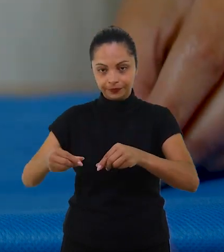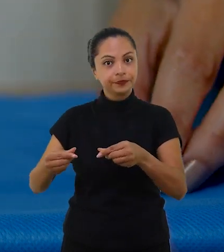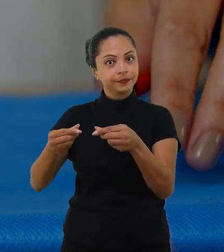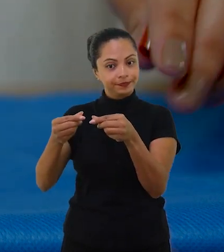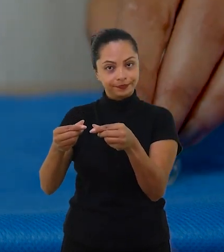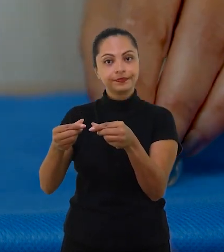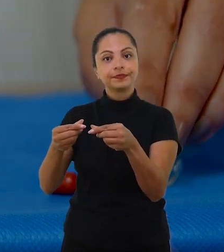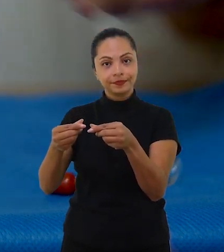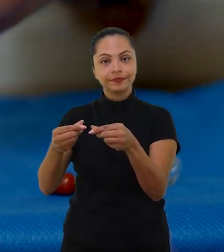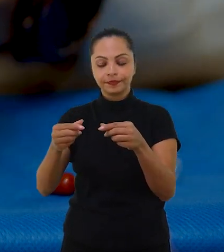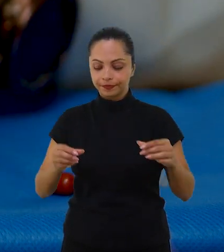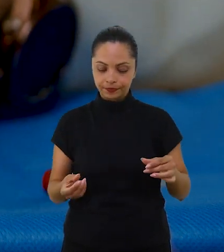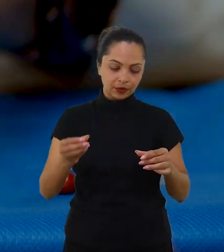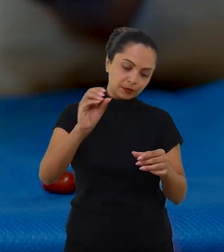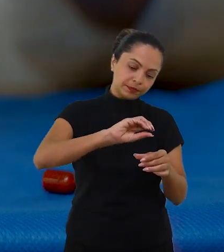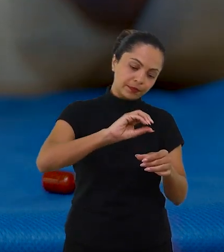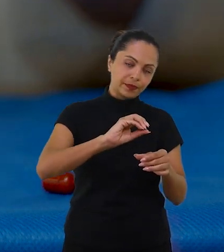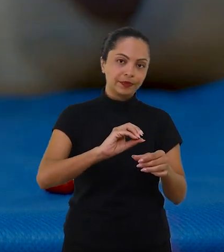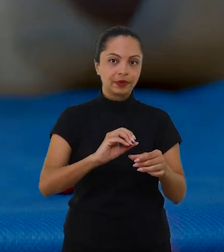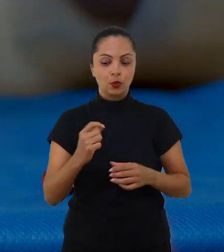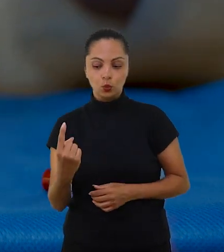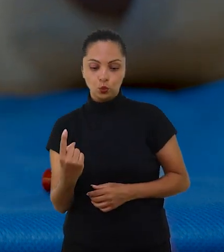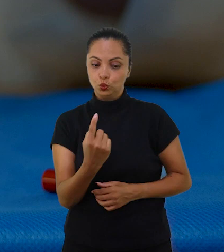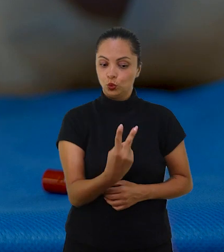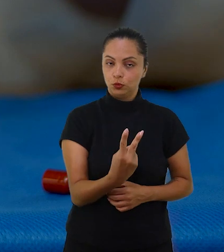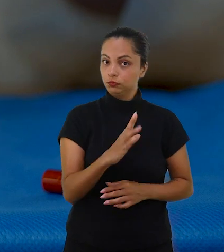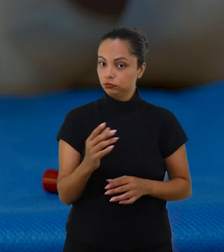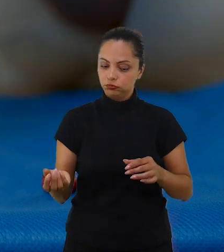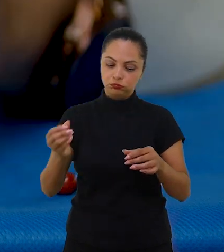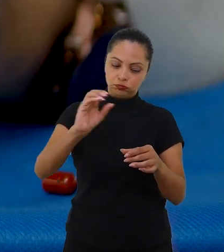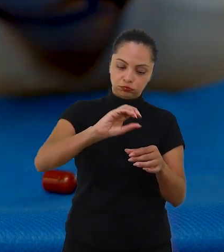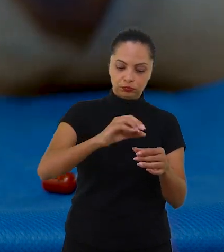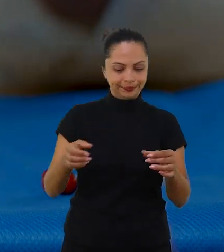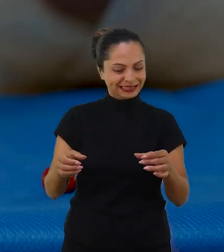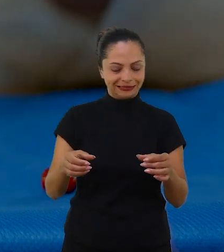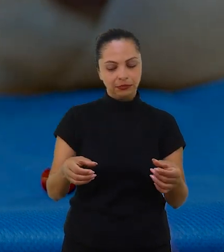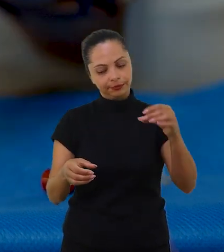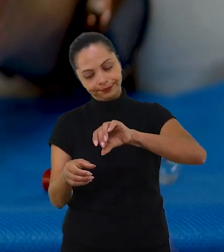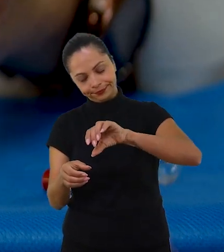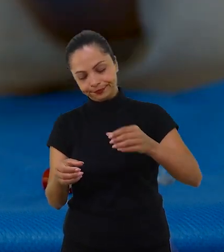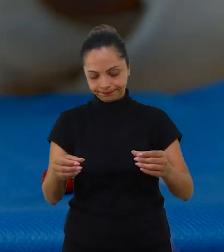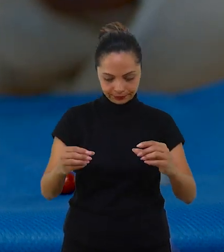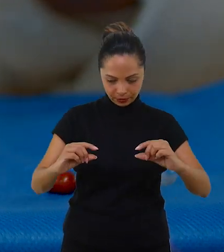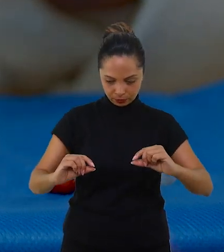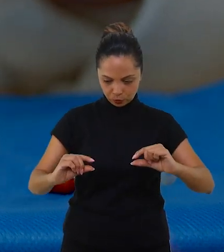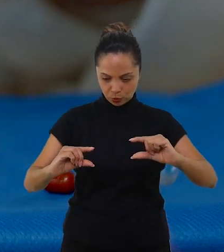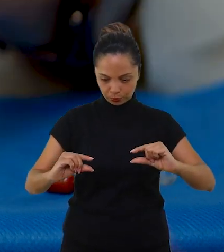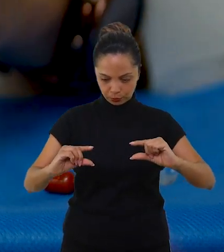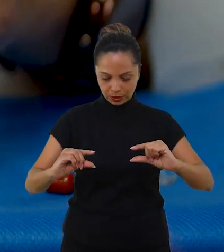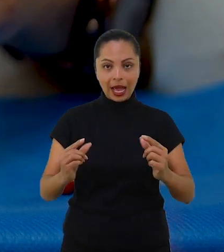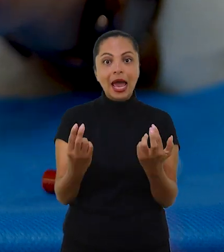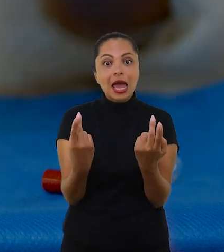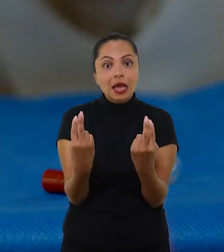copinho e divida a quantidade de grânulos num segundo copinho. Transfira os grânulos de um copo para o outro